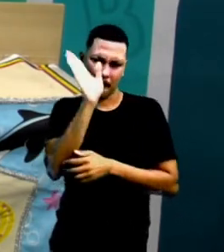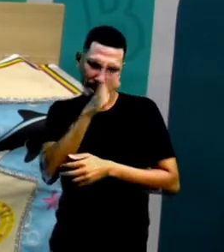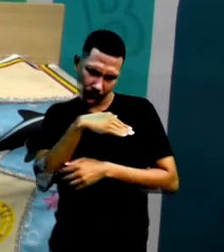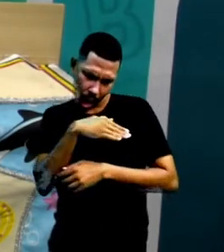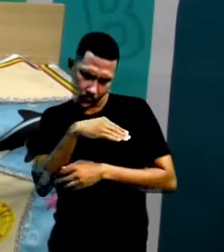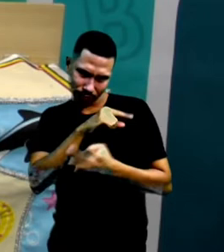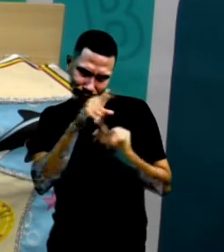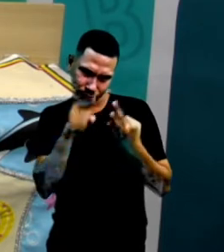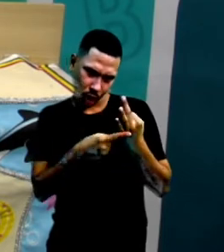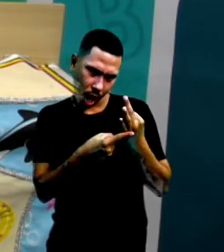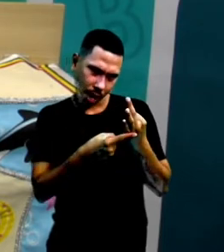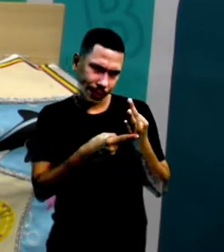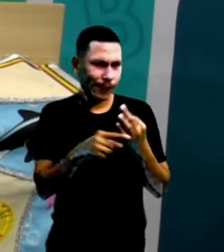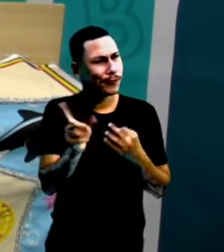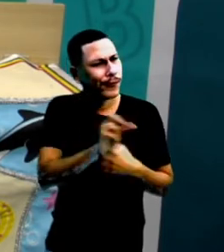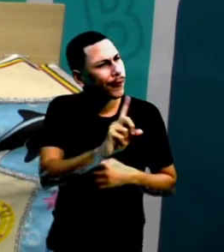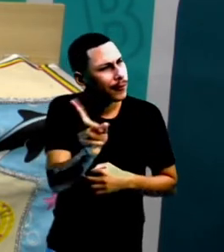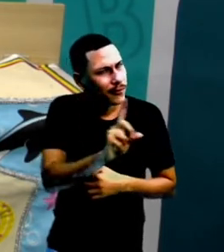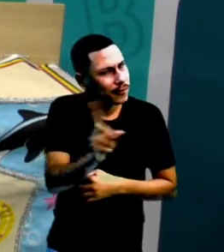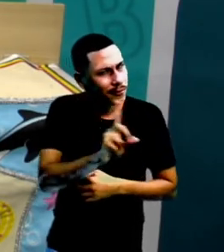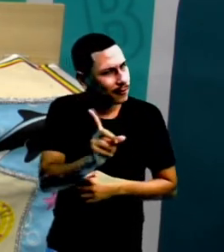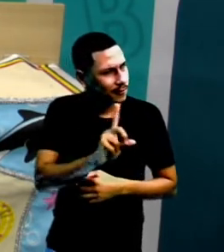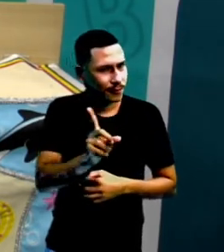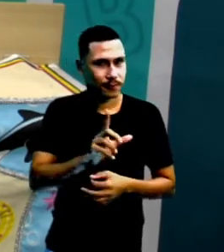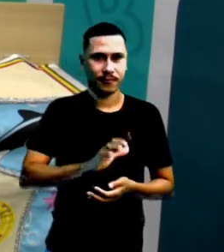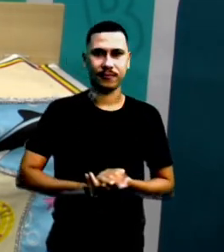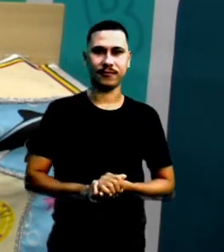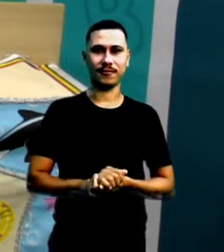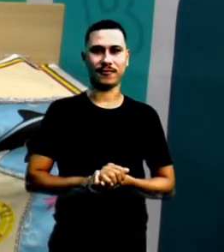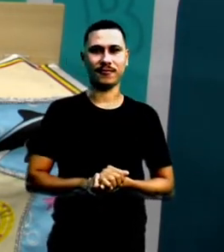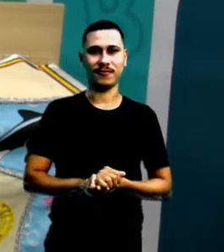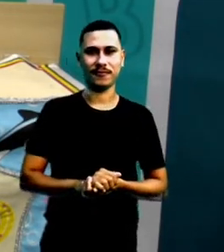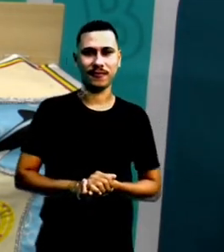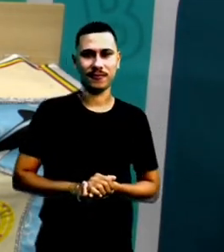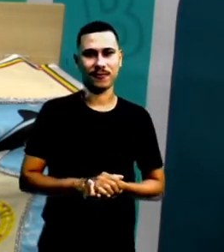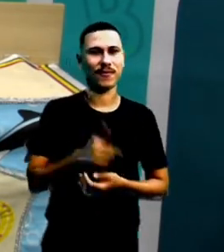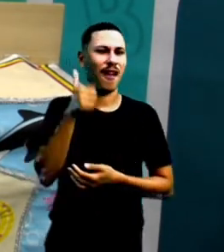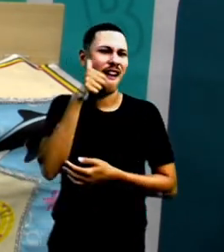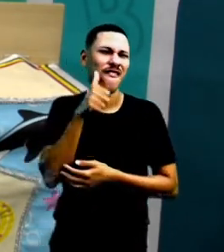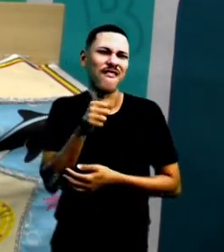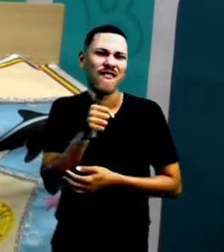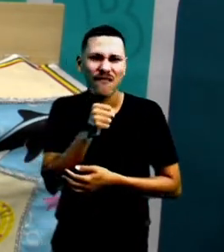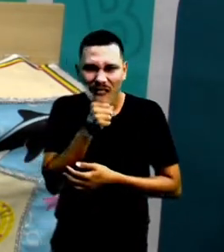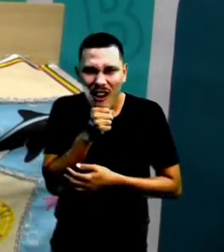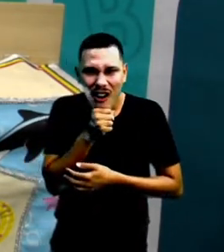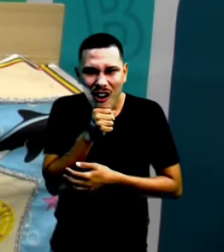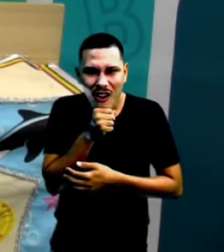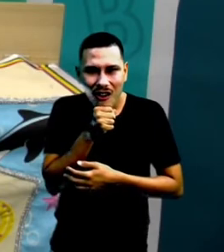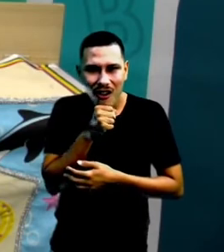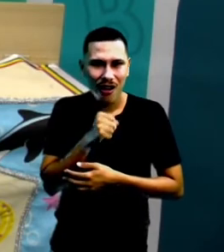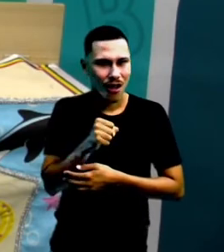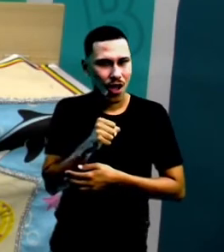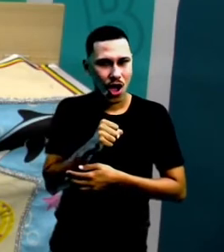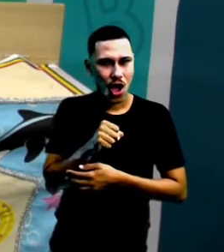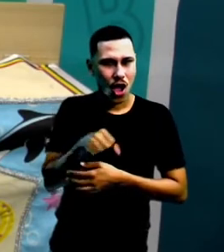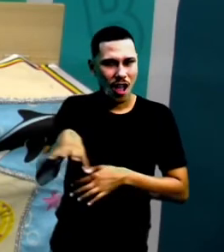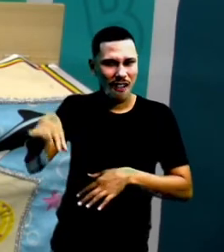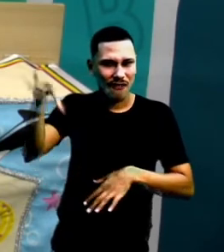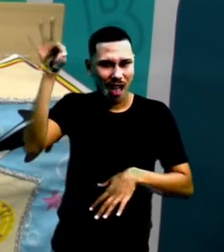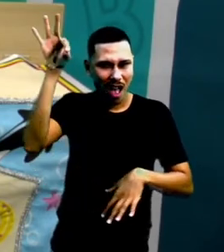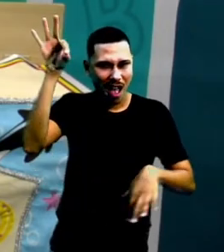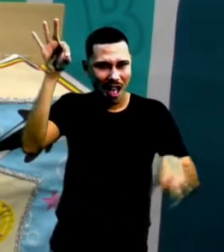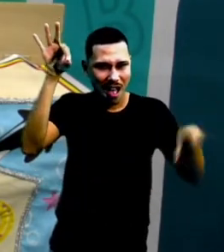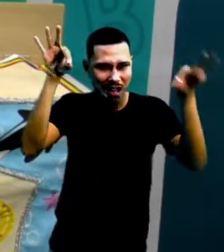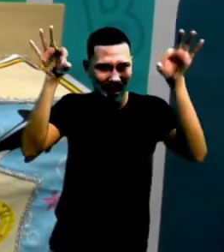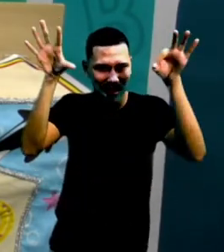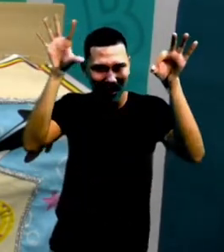três? De forma nenhuma, né, gente? A vovó deu pra eles... O que